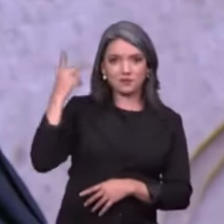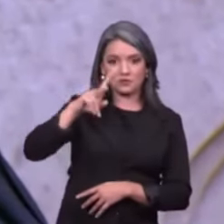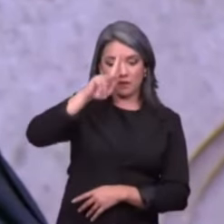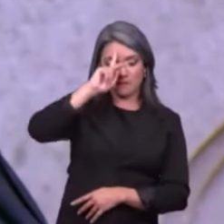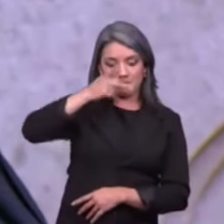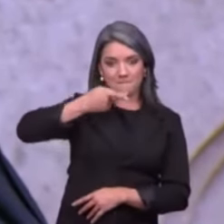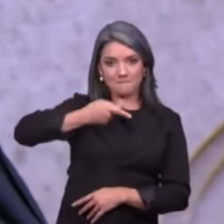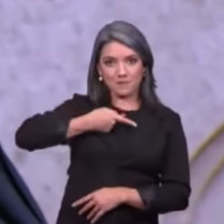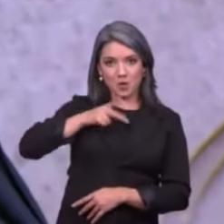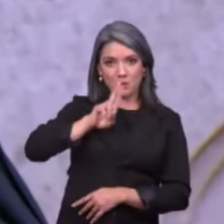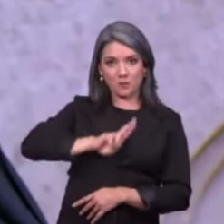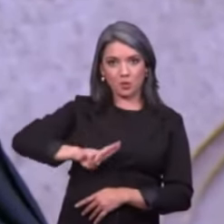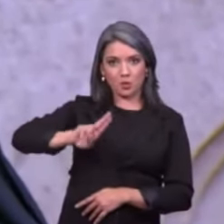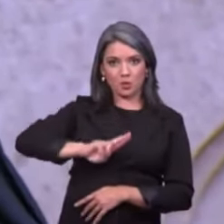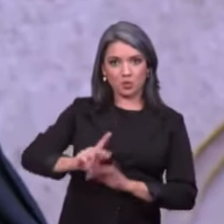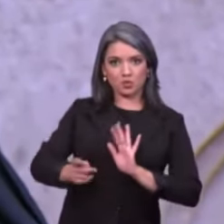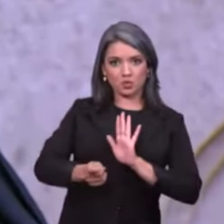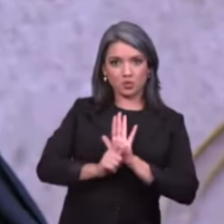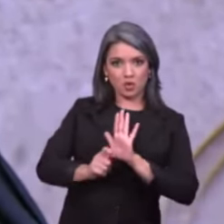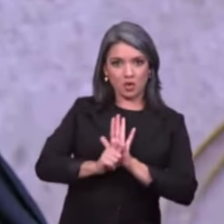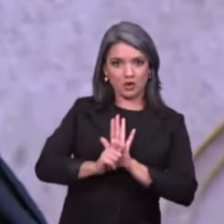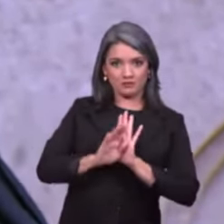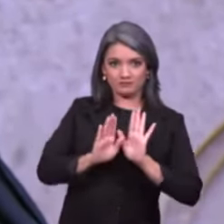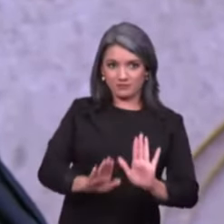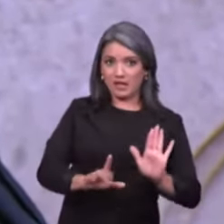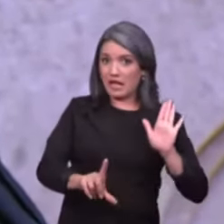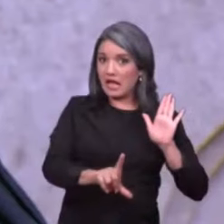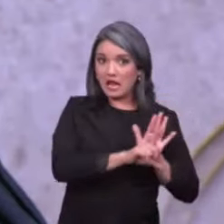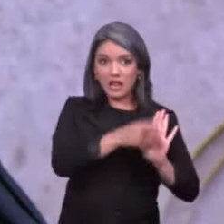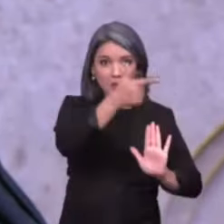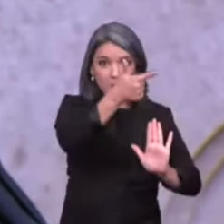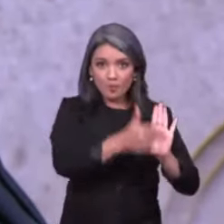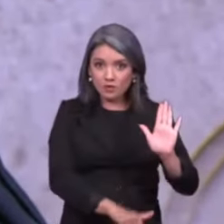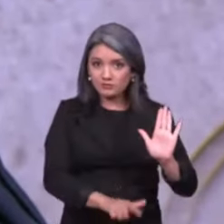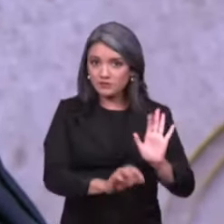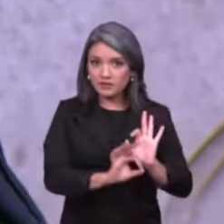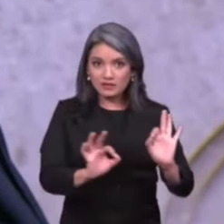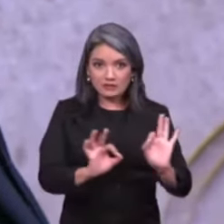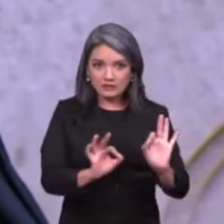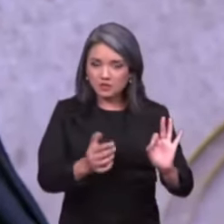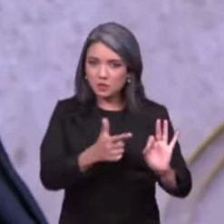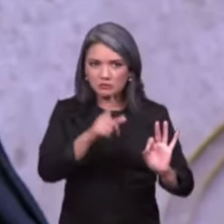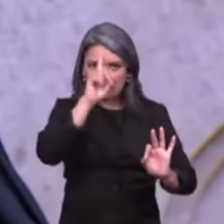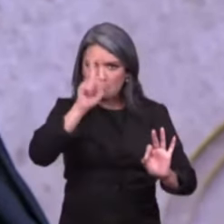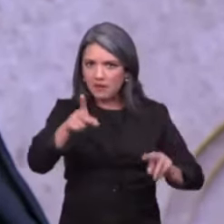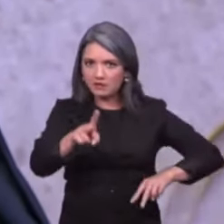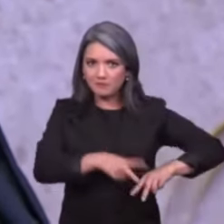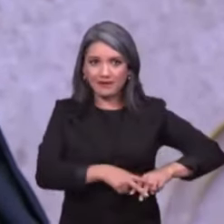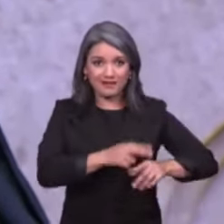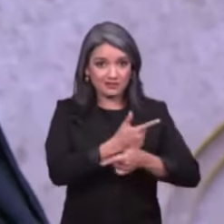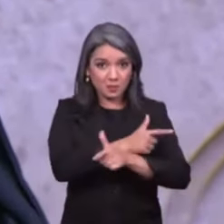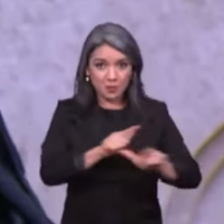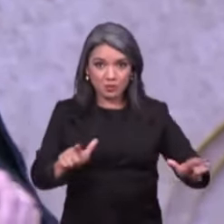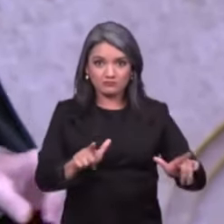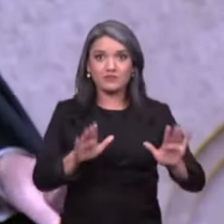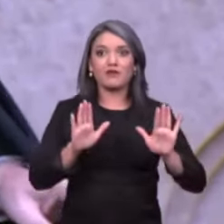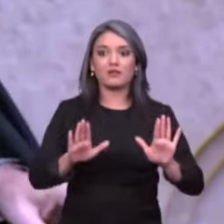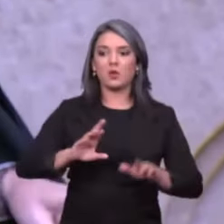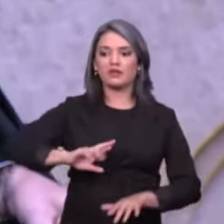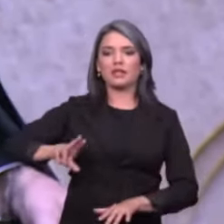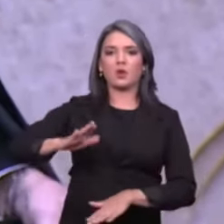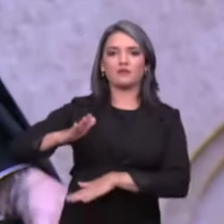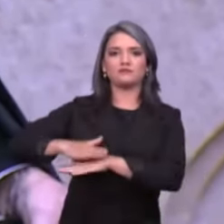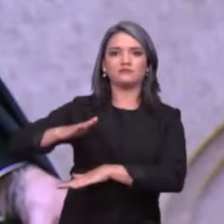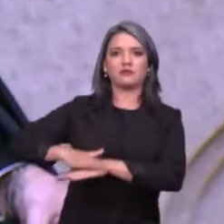consumo pessoal. Não é o Supremo Tribunal Federal que está fazendo isso. É a própria lei aprovada